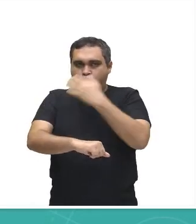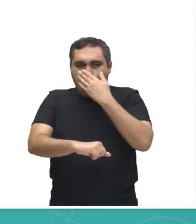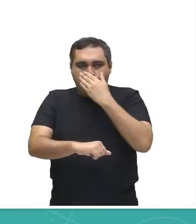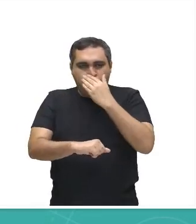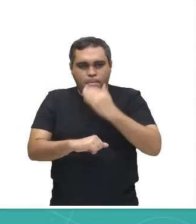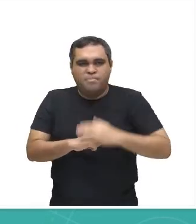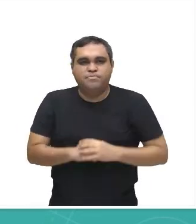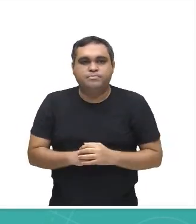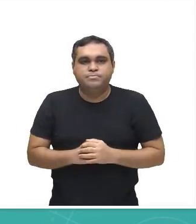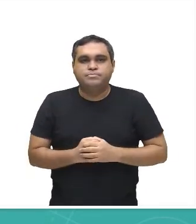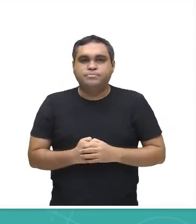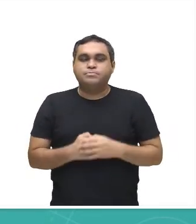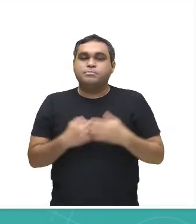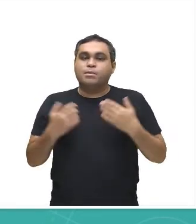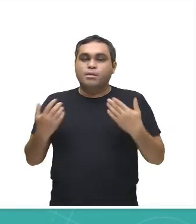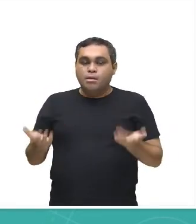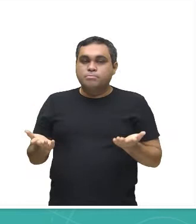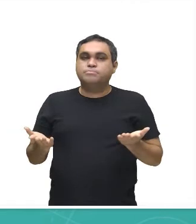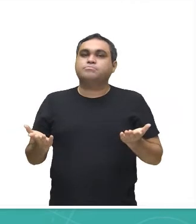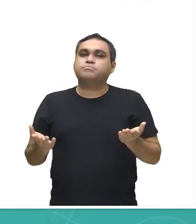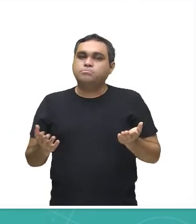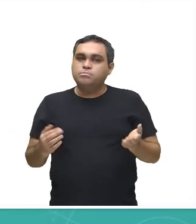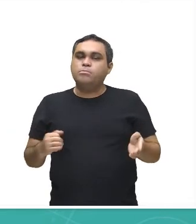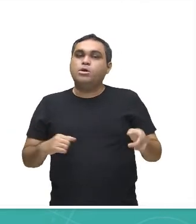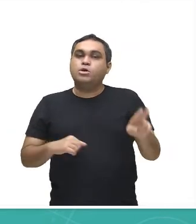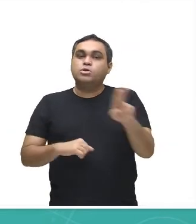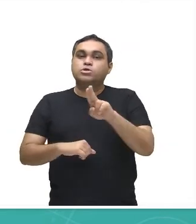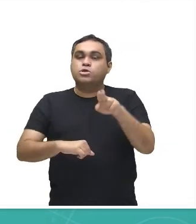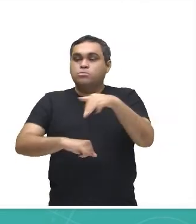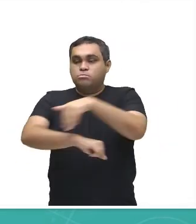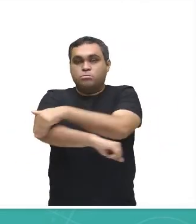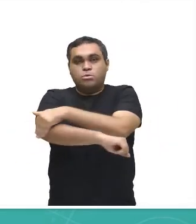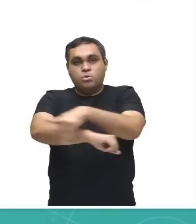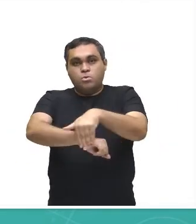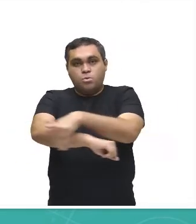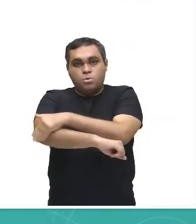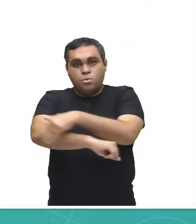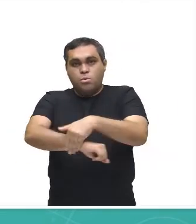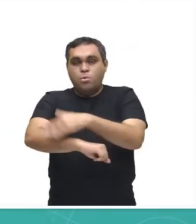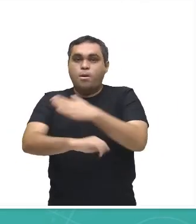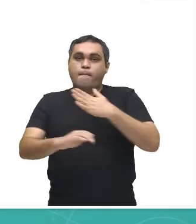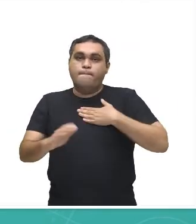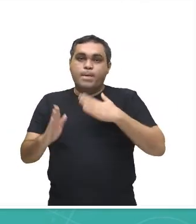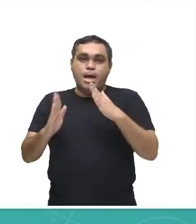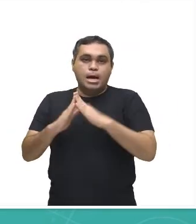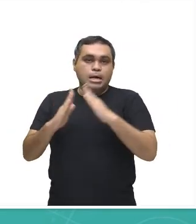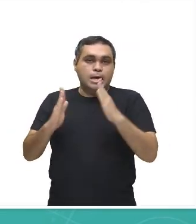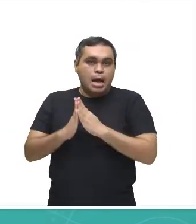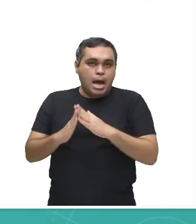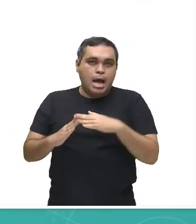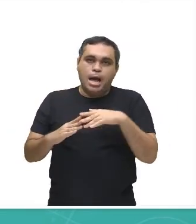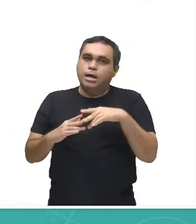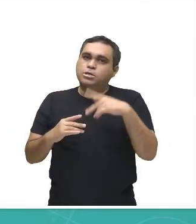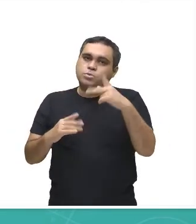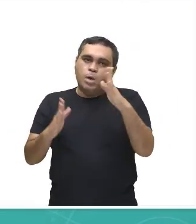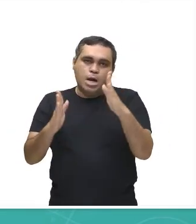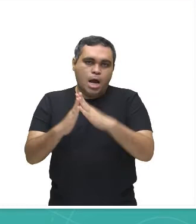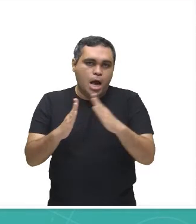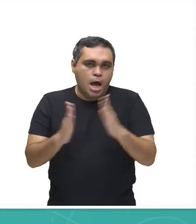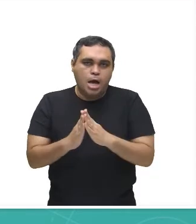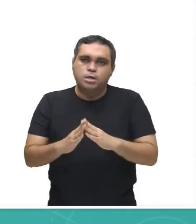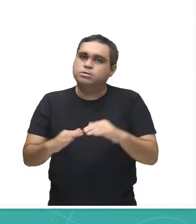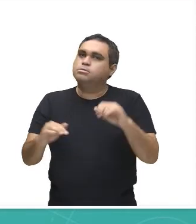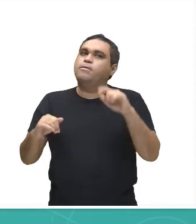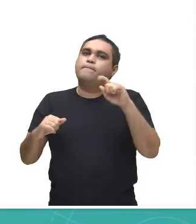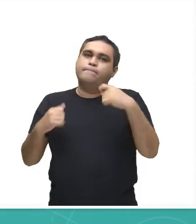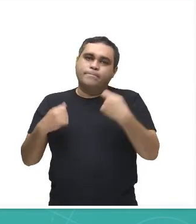pronuncio, tá? Então, para falar o nome da rua onde você mora, onde você vai, então eu moro na